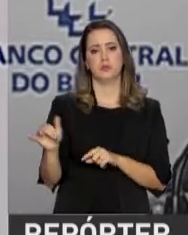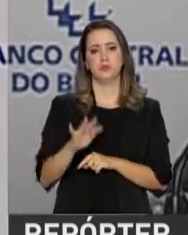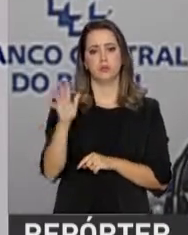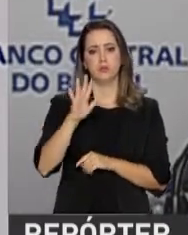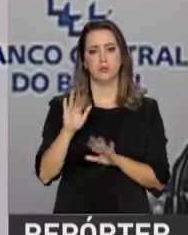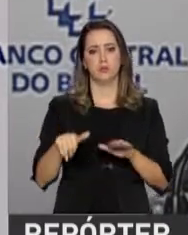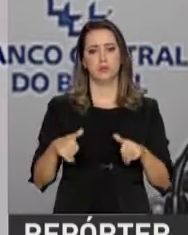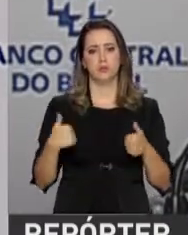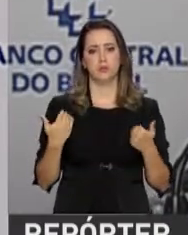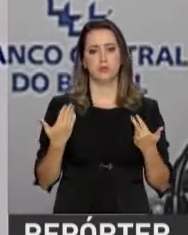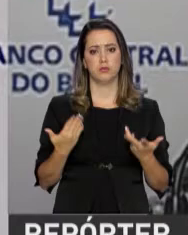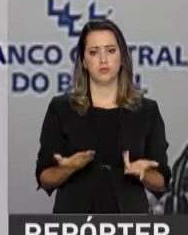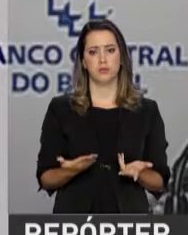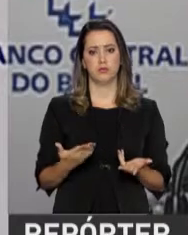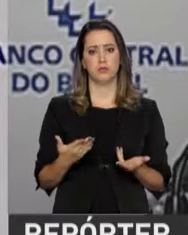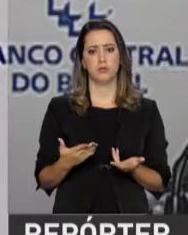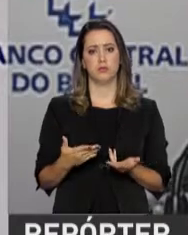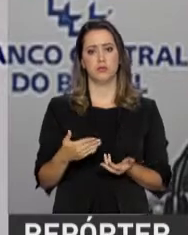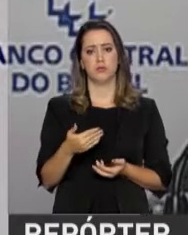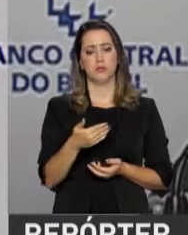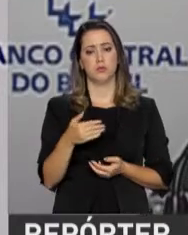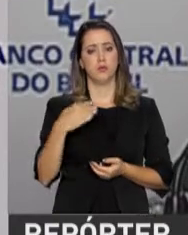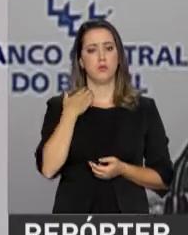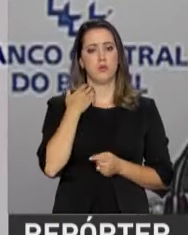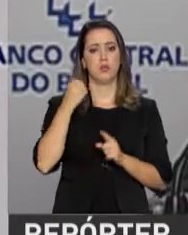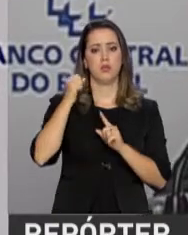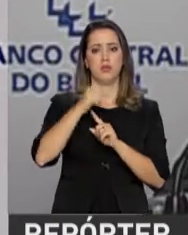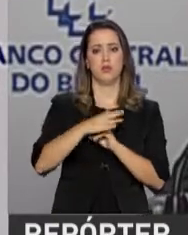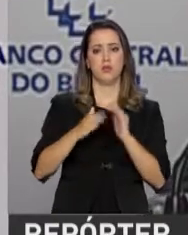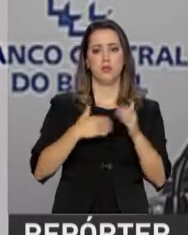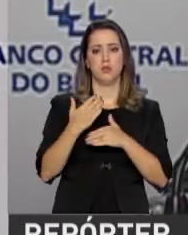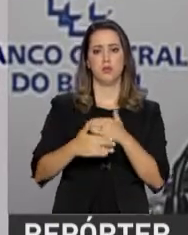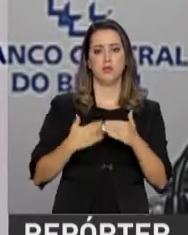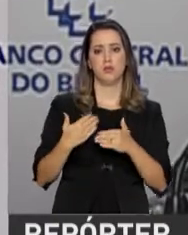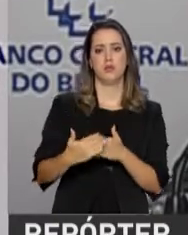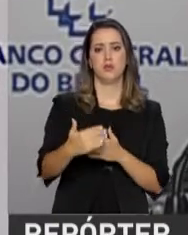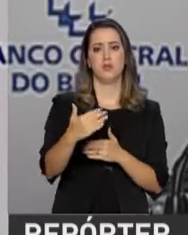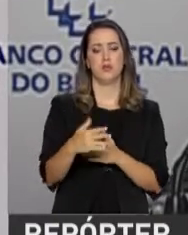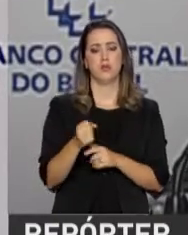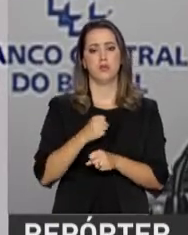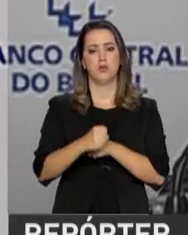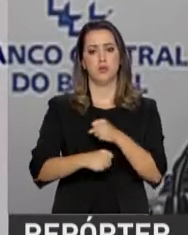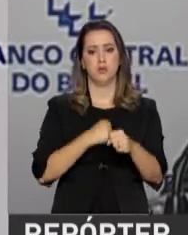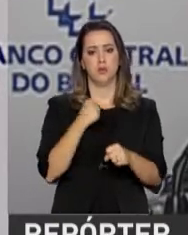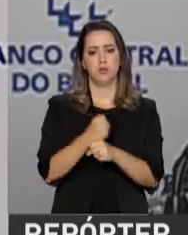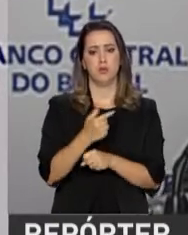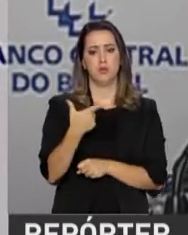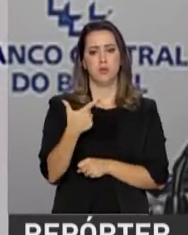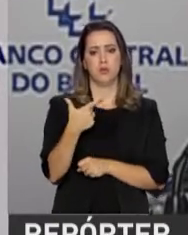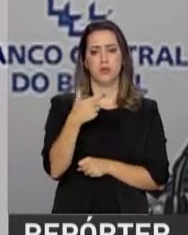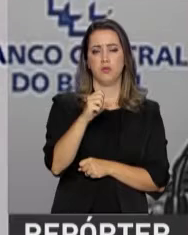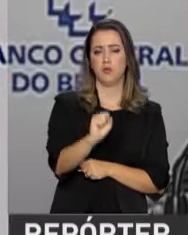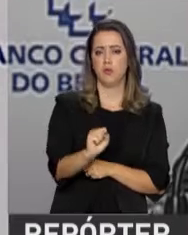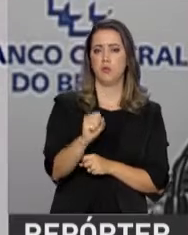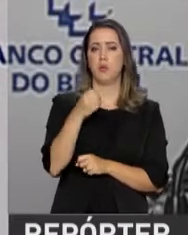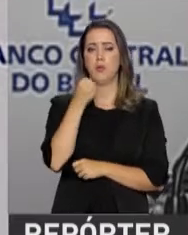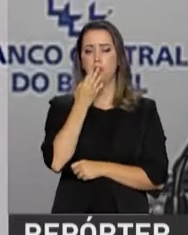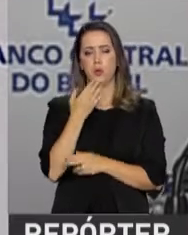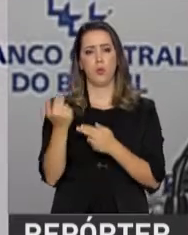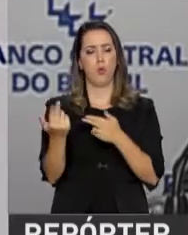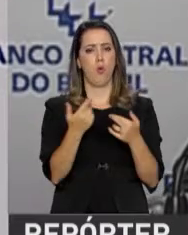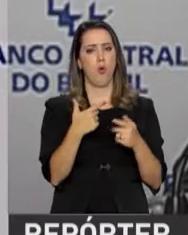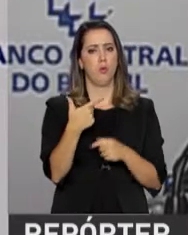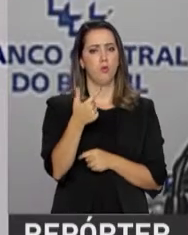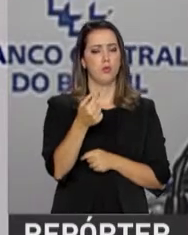inflação. Portanto, o Banco Central vai continuar trabalhando para que o ano de 2018 seja tão bom quanto foi